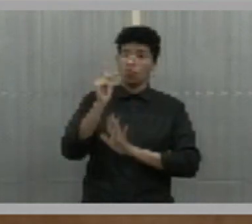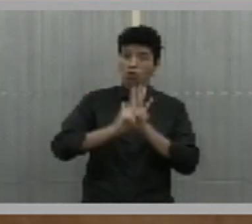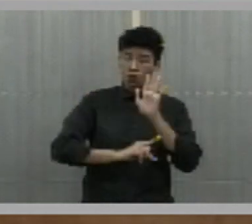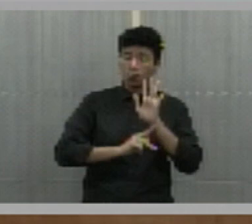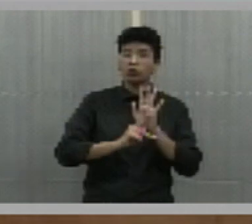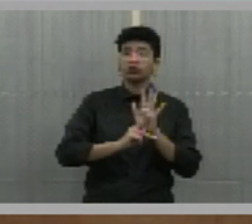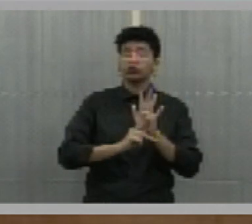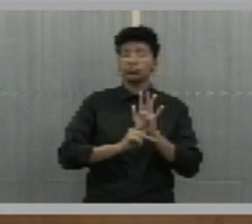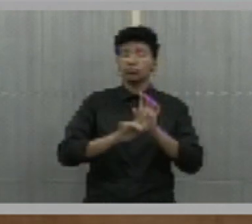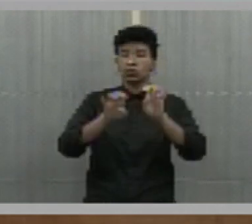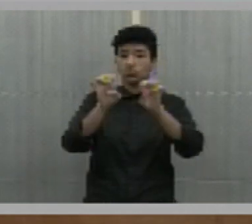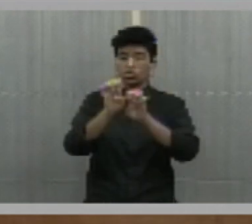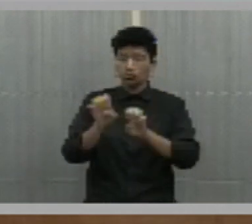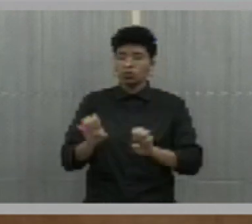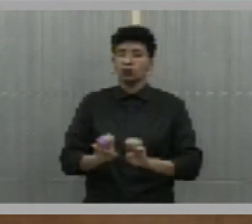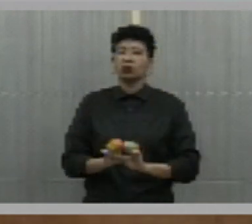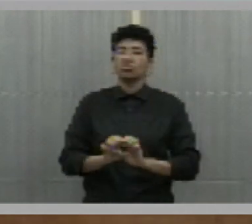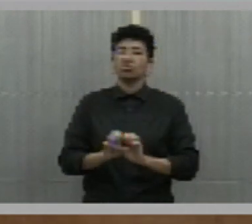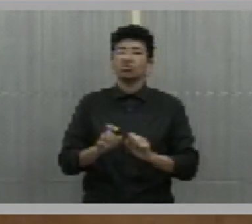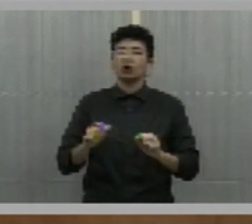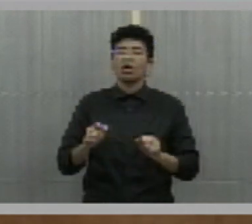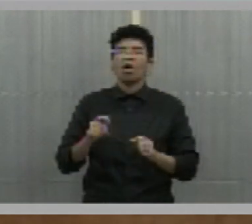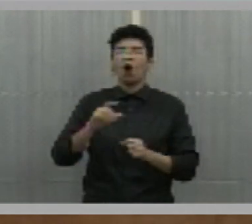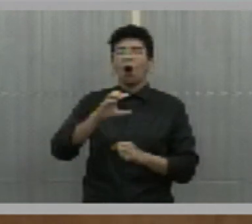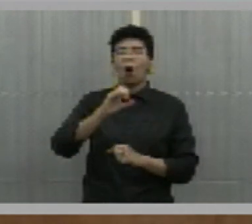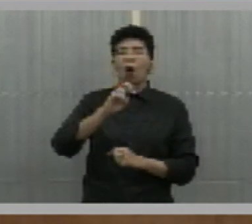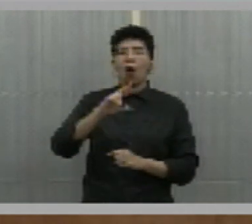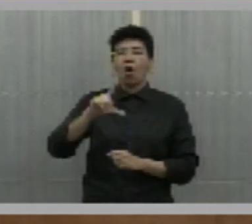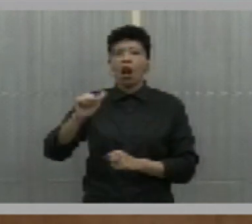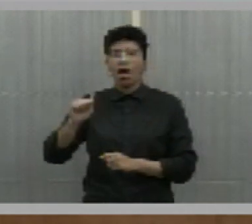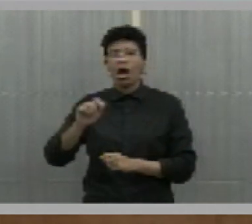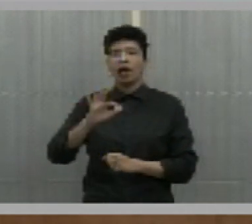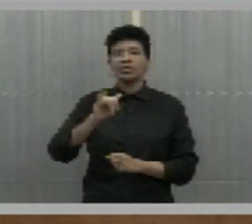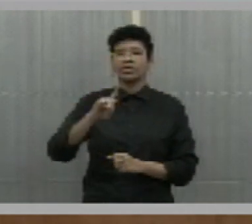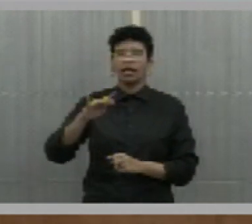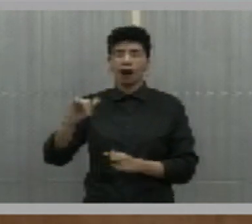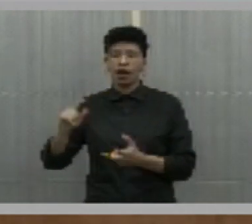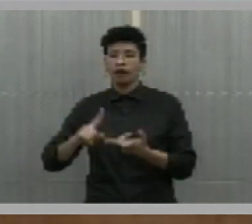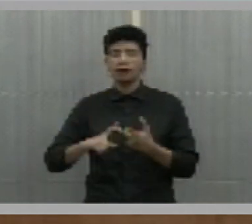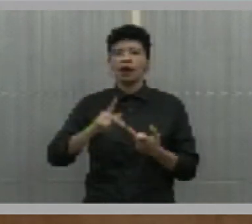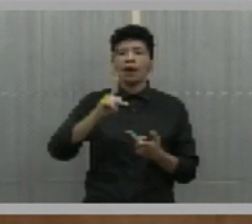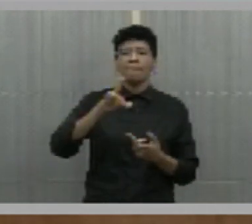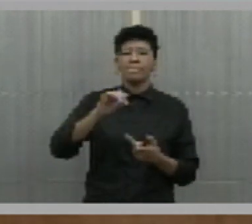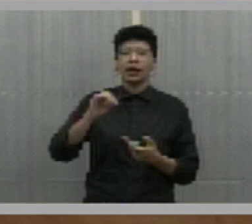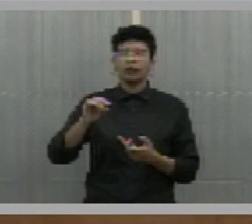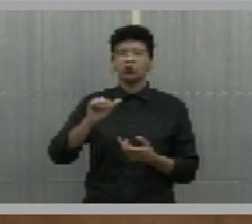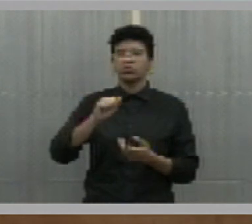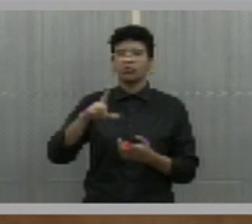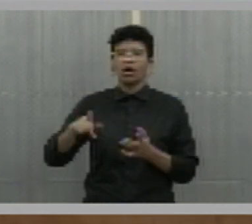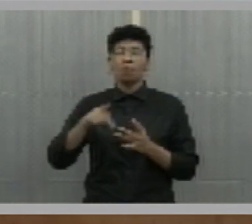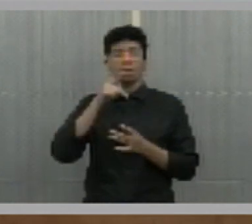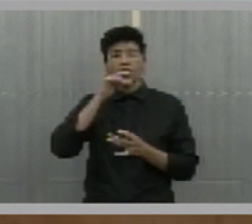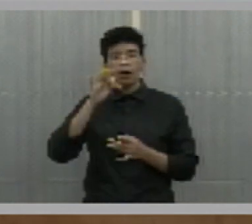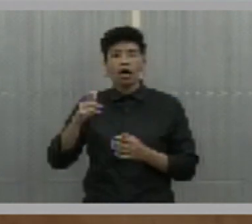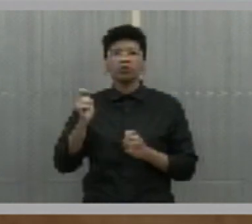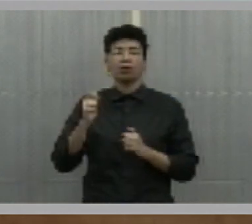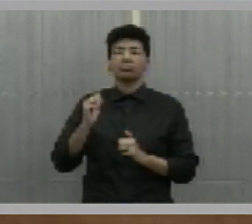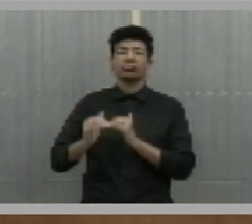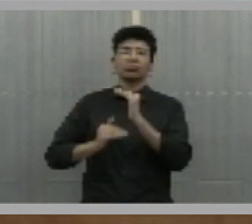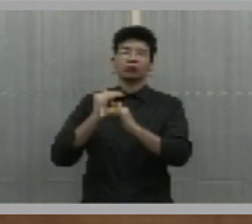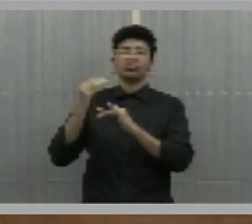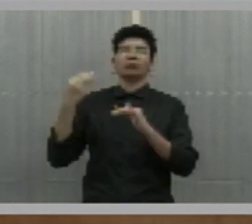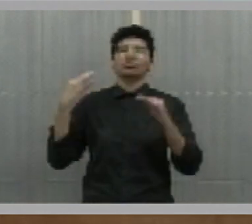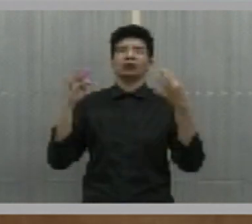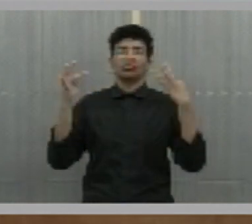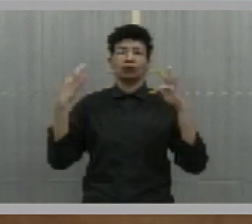de estruturação das orlas de Atalaia e Pedra do Sal, sendo de grande importância para o desenvolvimento